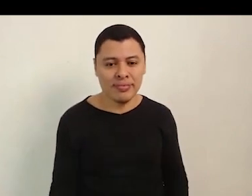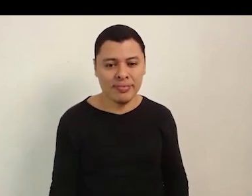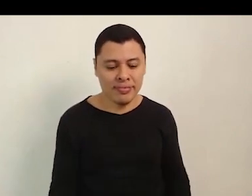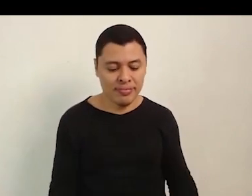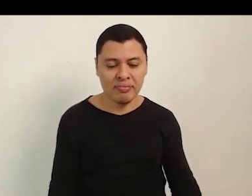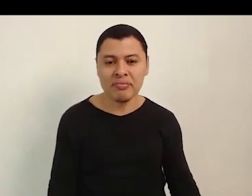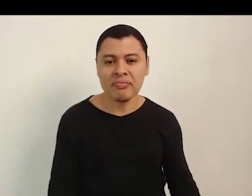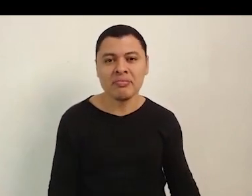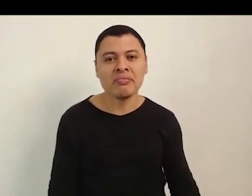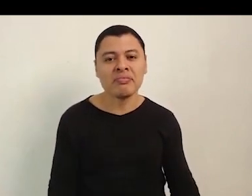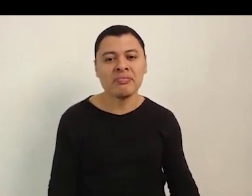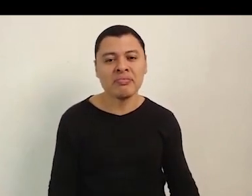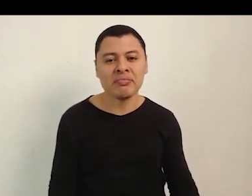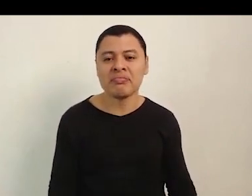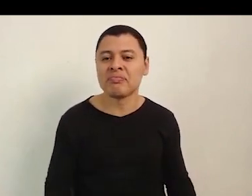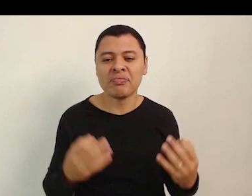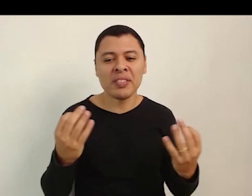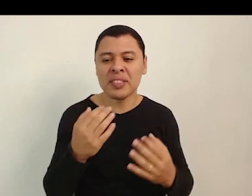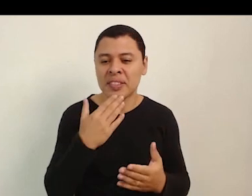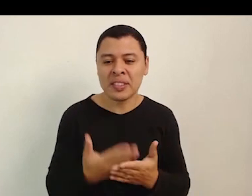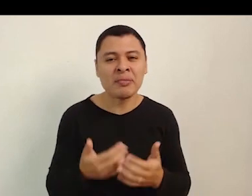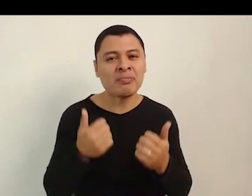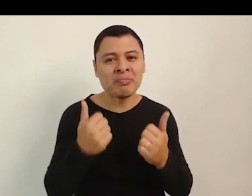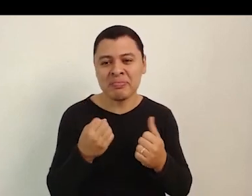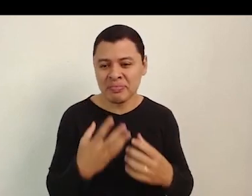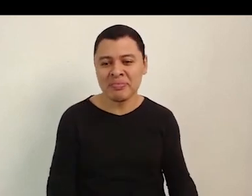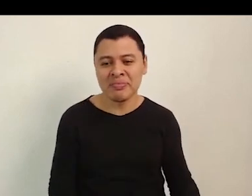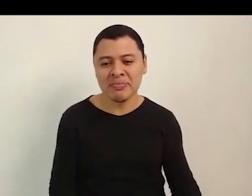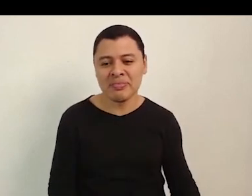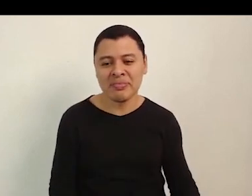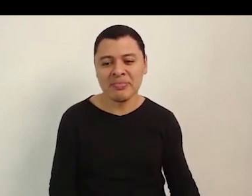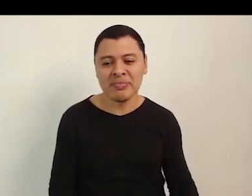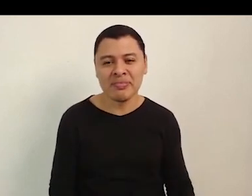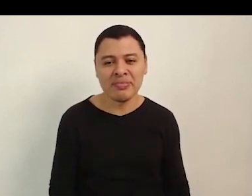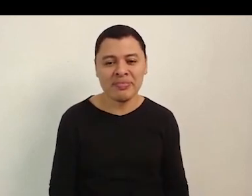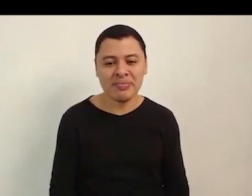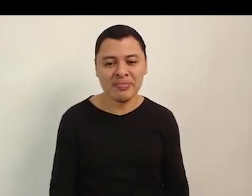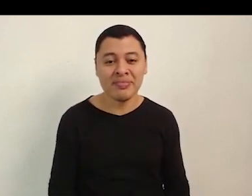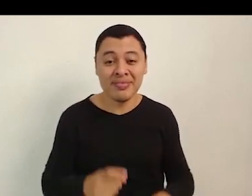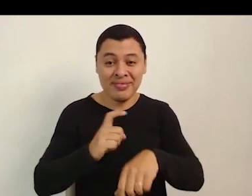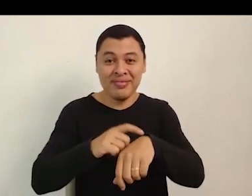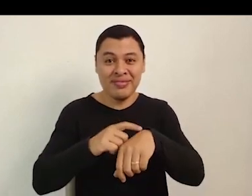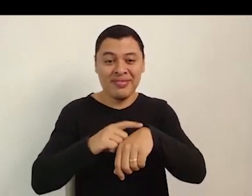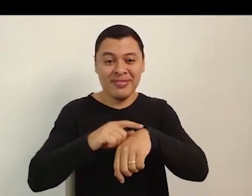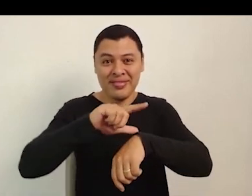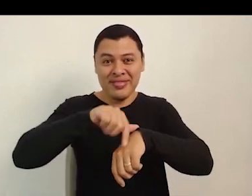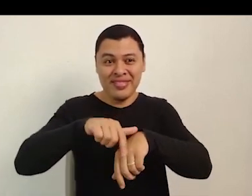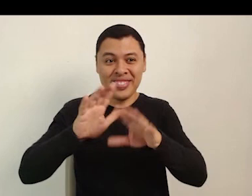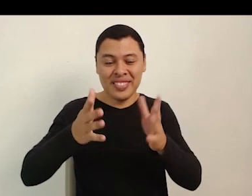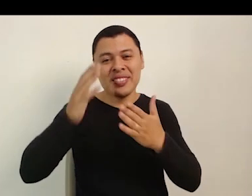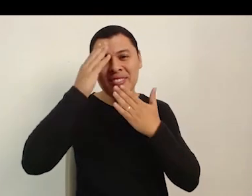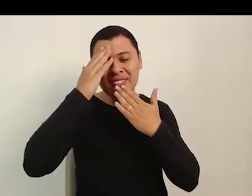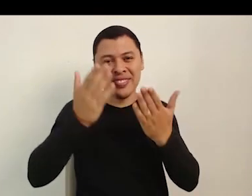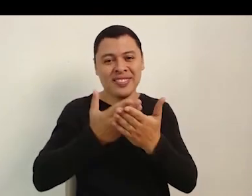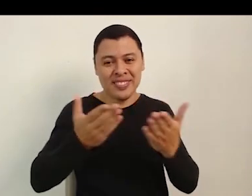Perfeito, Bruno. E para finalizar, já estourou o nosso time. O nosso obrigado para todos